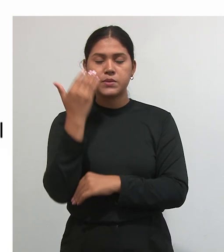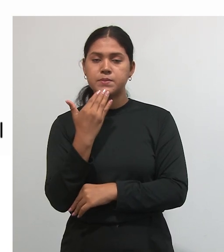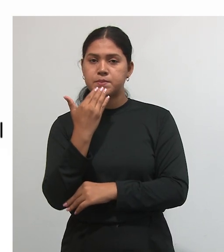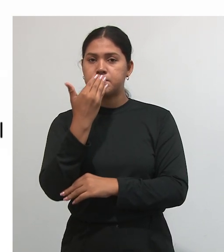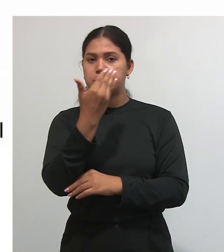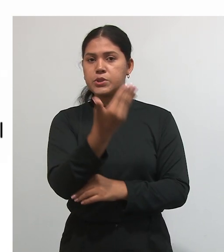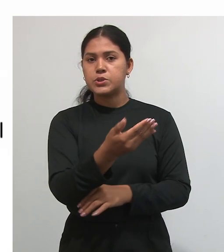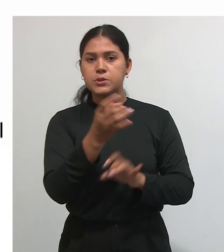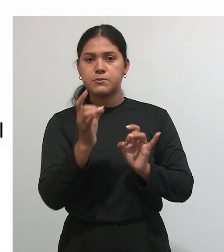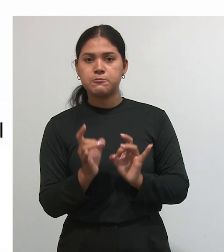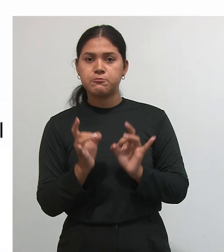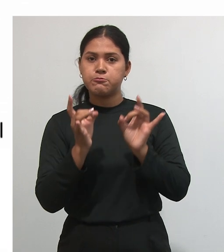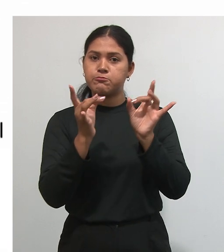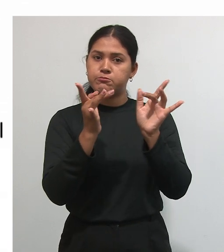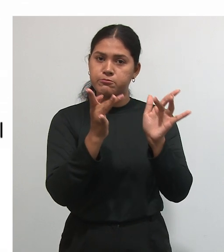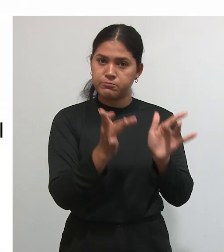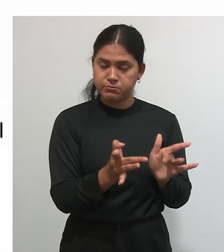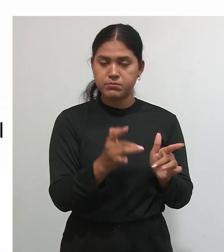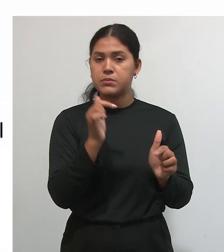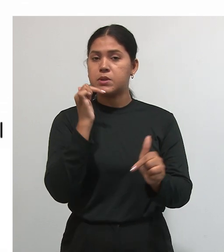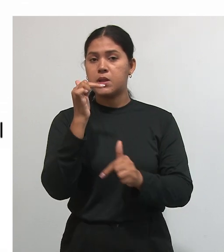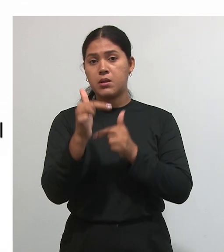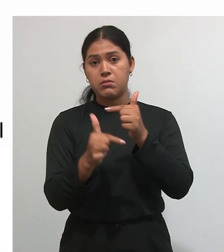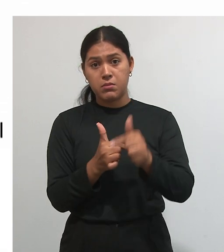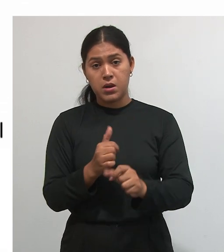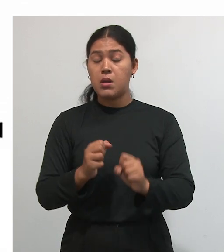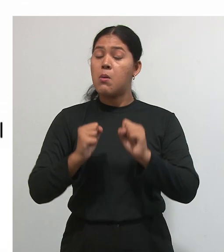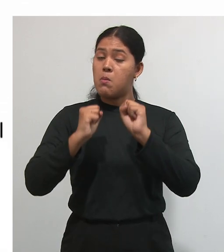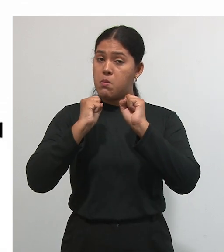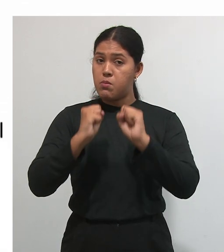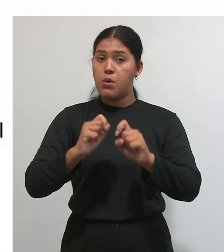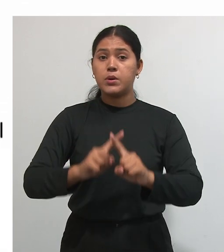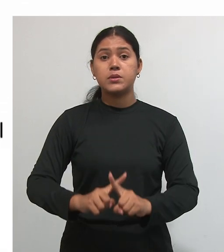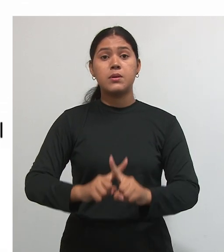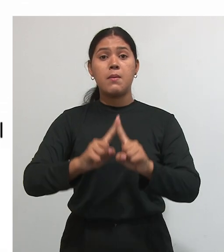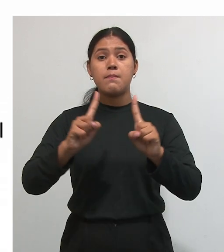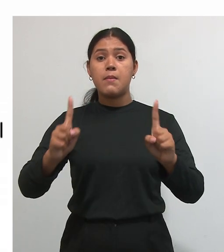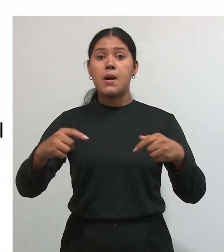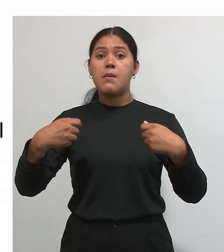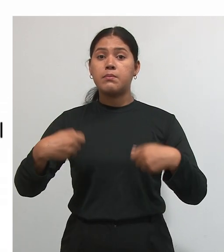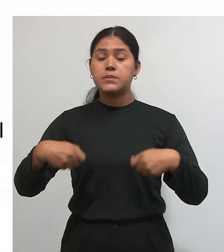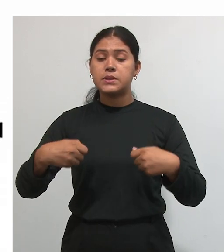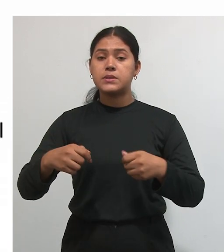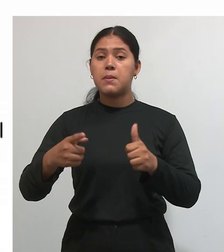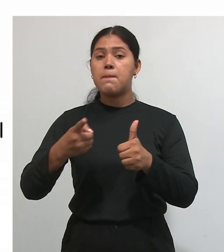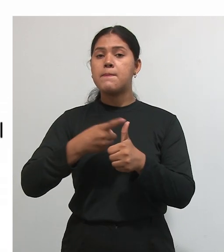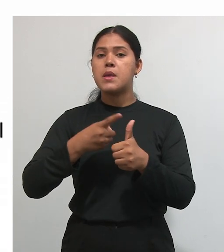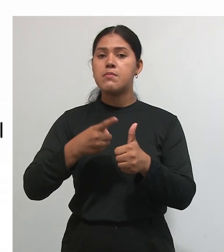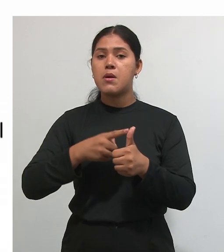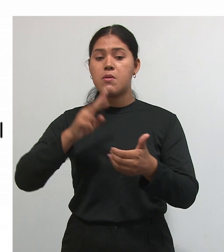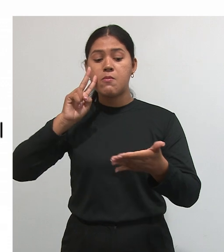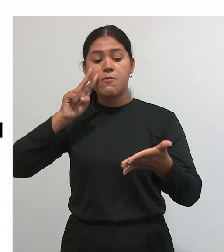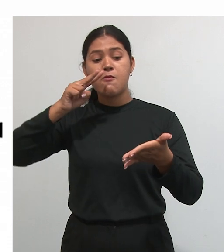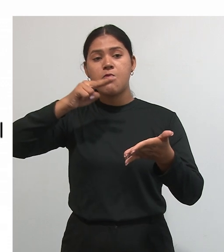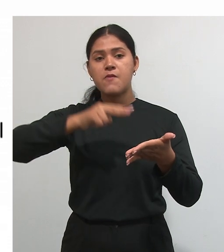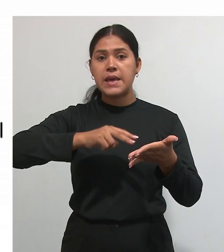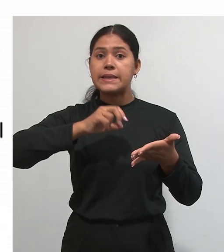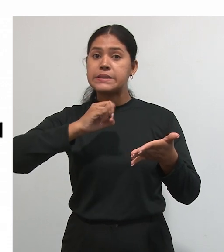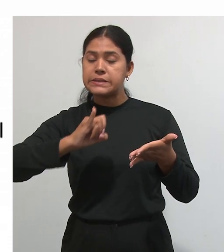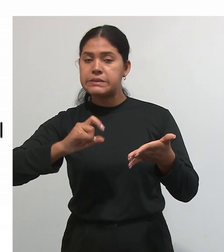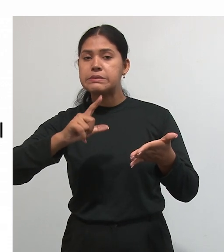sua responsabilidade, tá? Do setor de controle patrimonial de bens. Ou